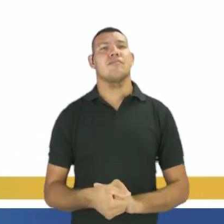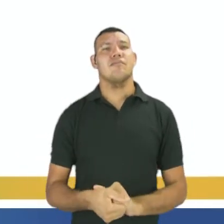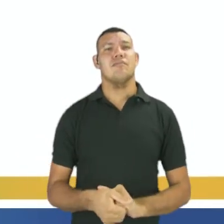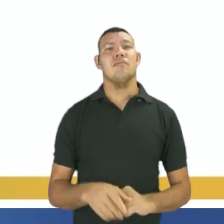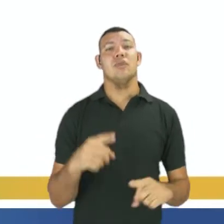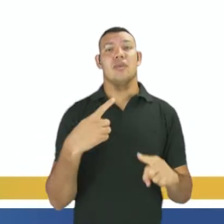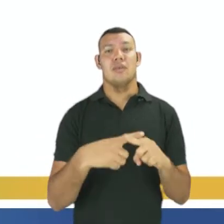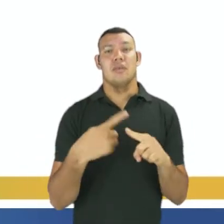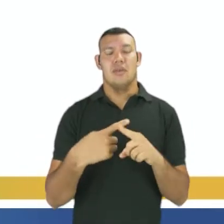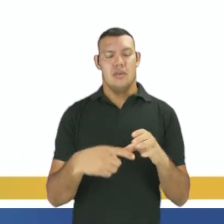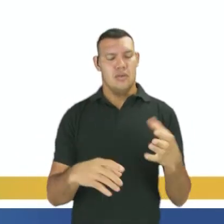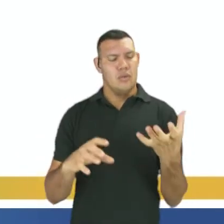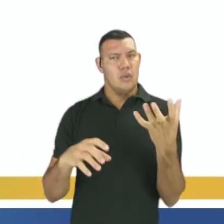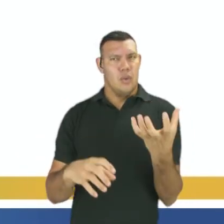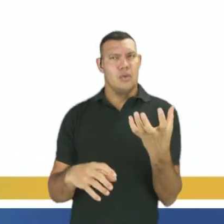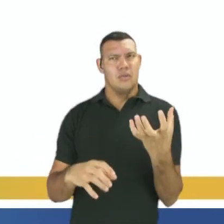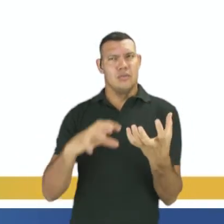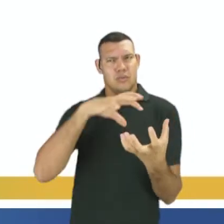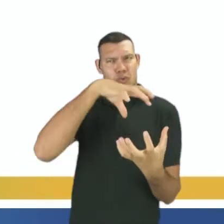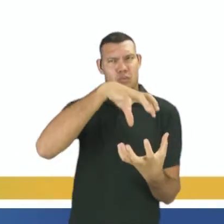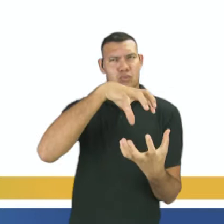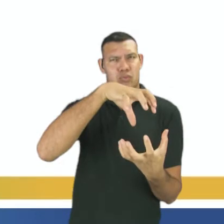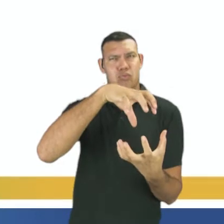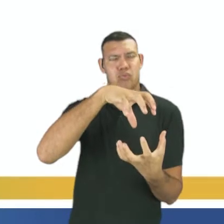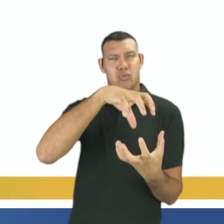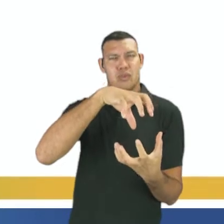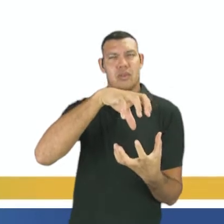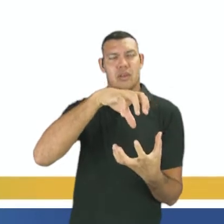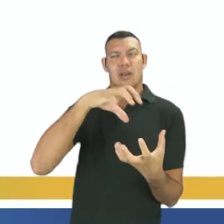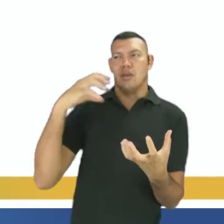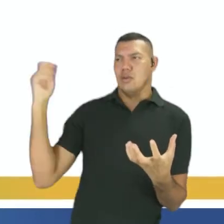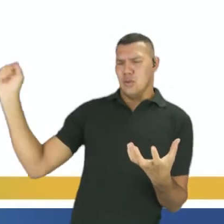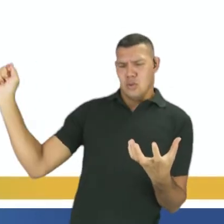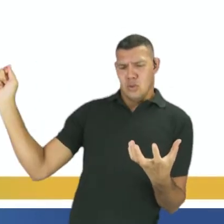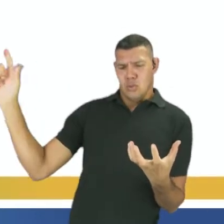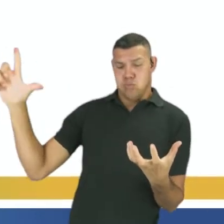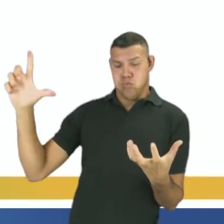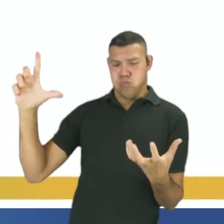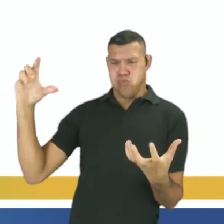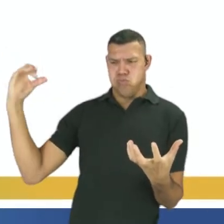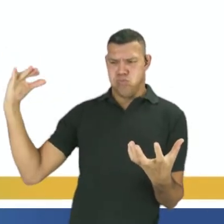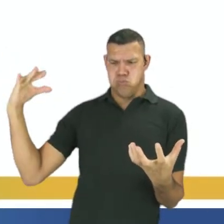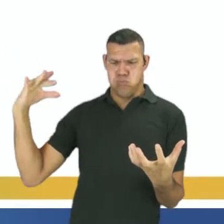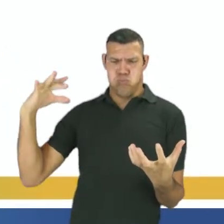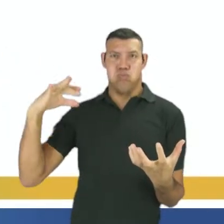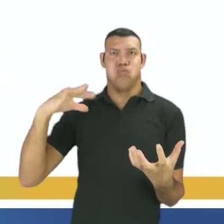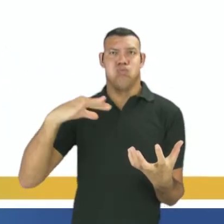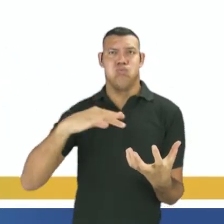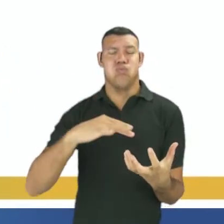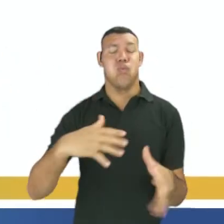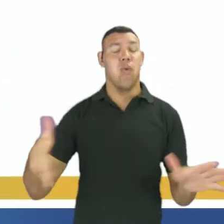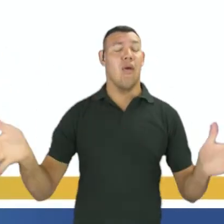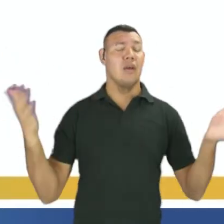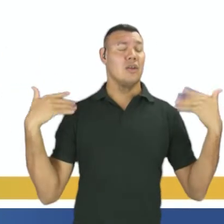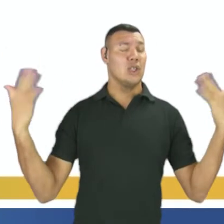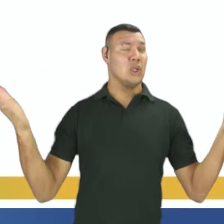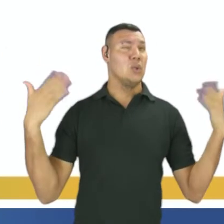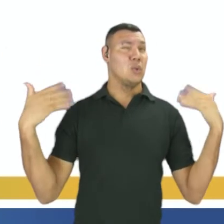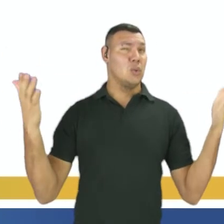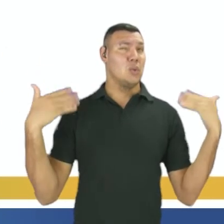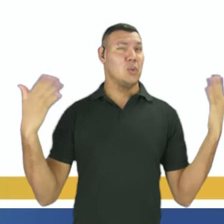então isso leva a ver que é uma grande importância para o fator climático dessa floresta